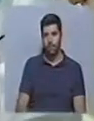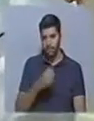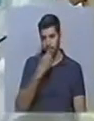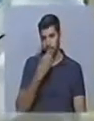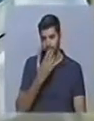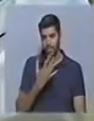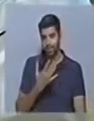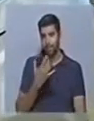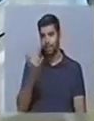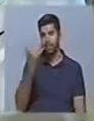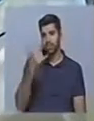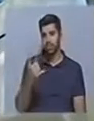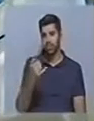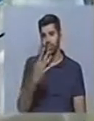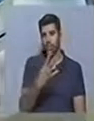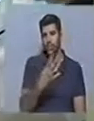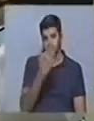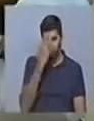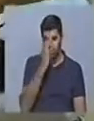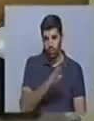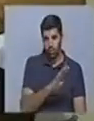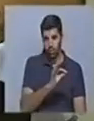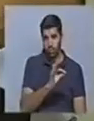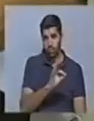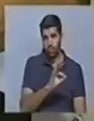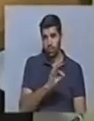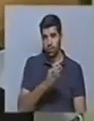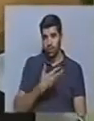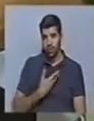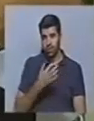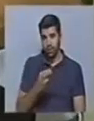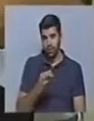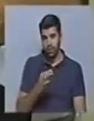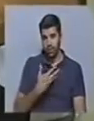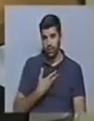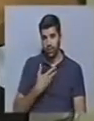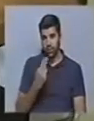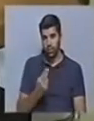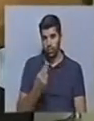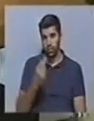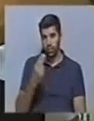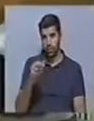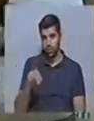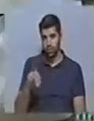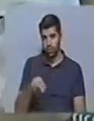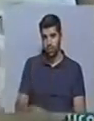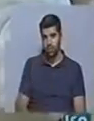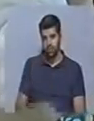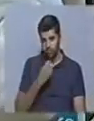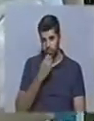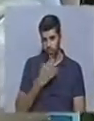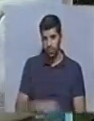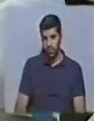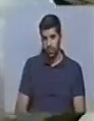Muito bem. E agora, por baixo, no 4? O T, o F, o D, o U e o N. Muito